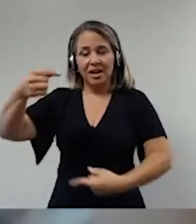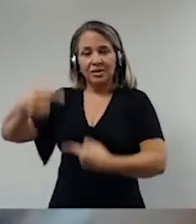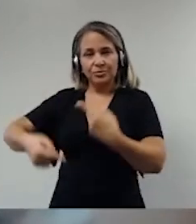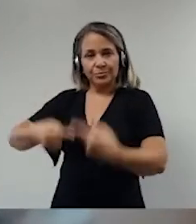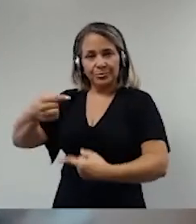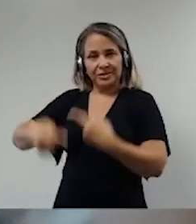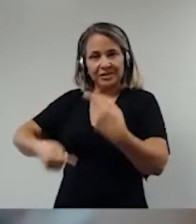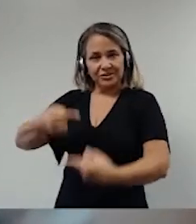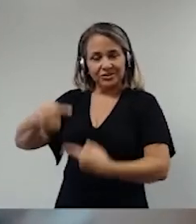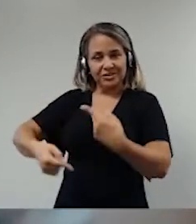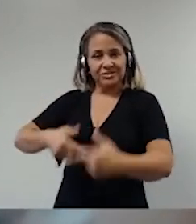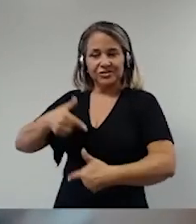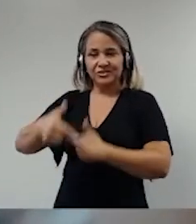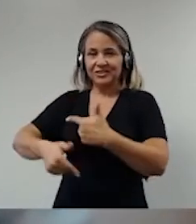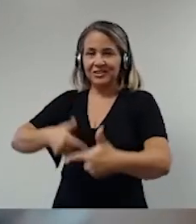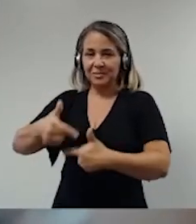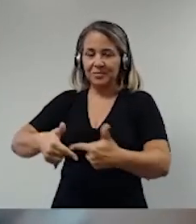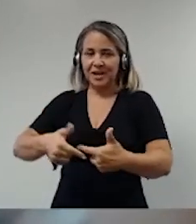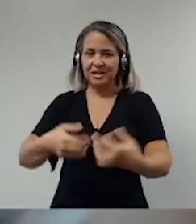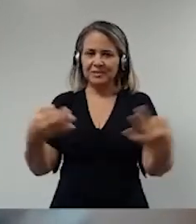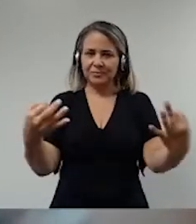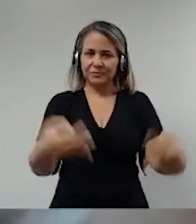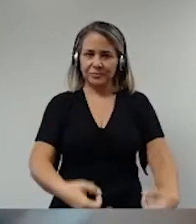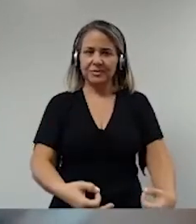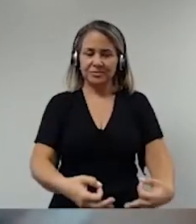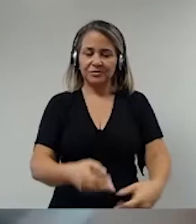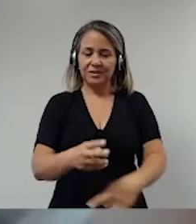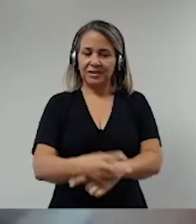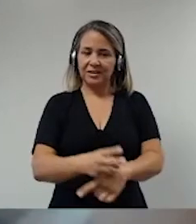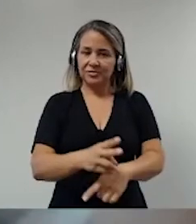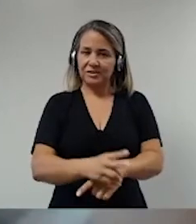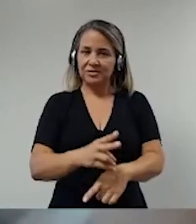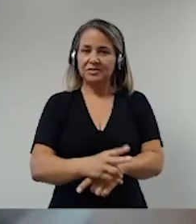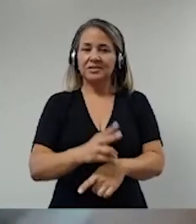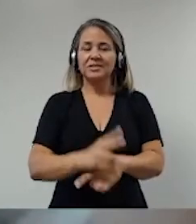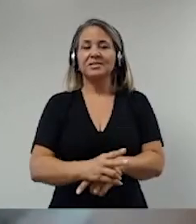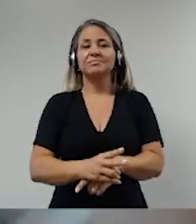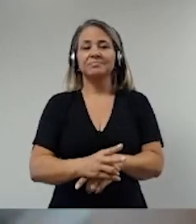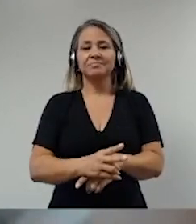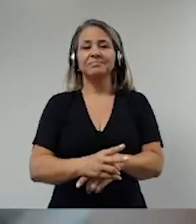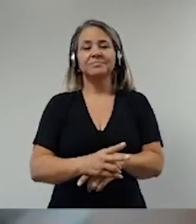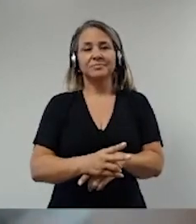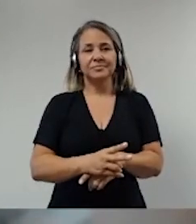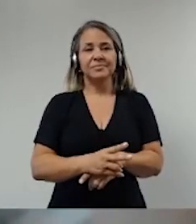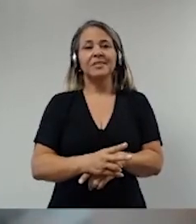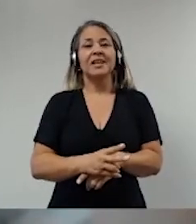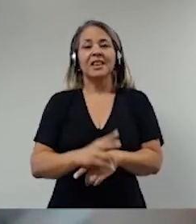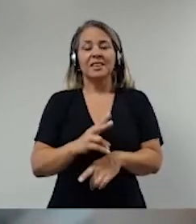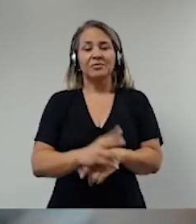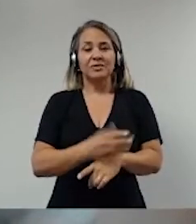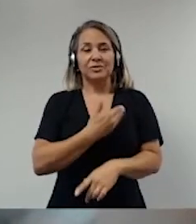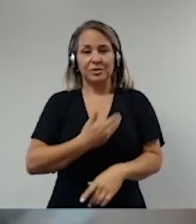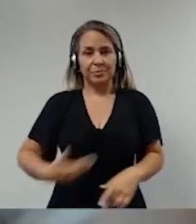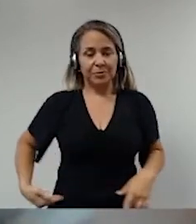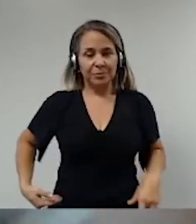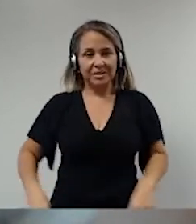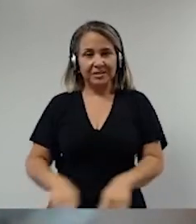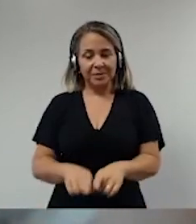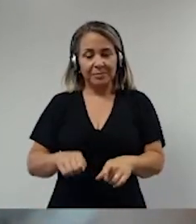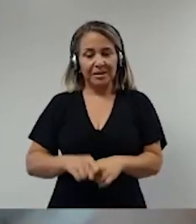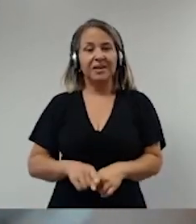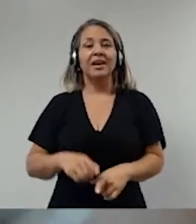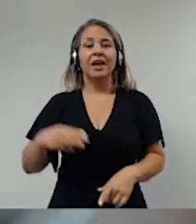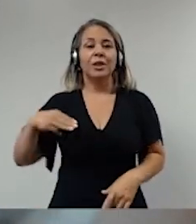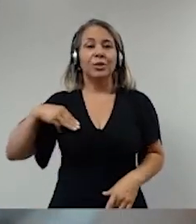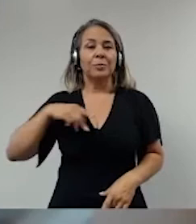políticas de ações afirmativas nas defensorias públicas, no Ministério Público e